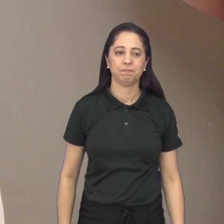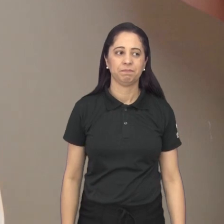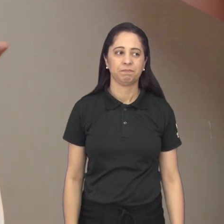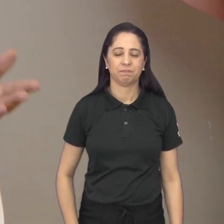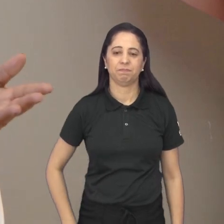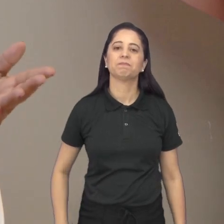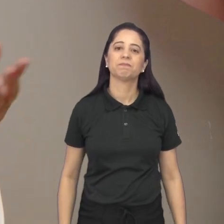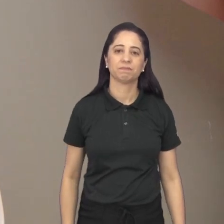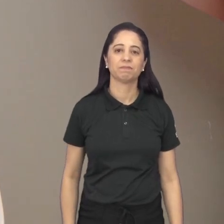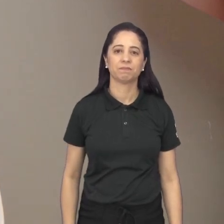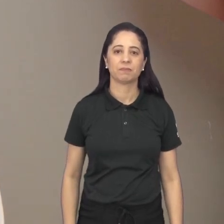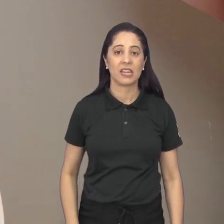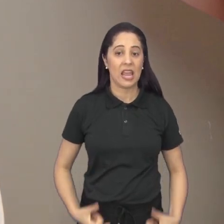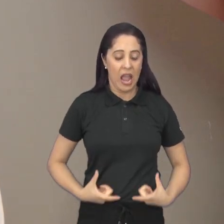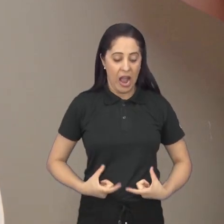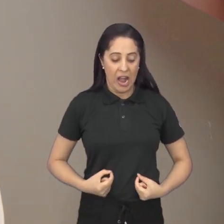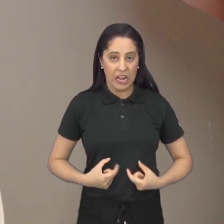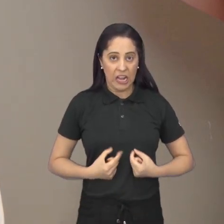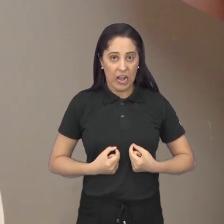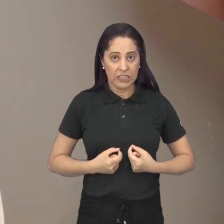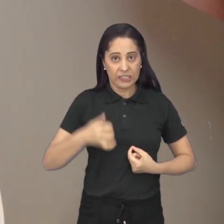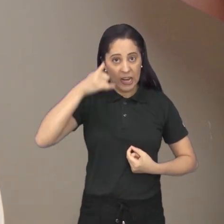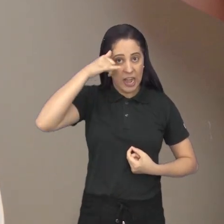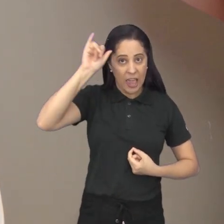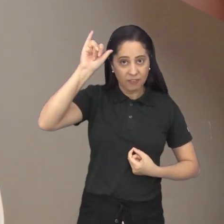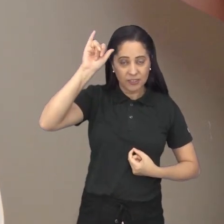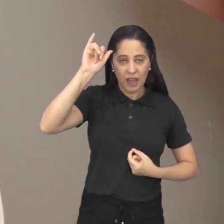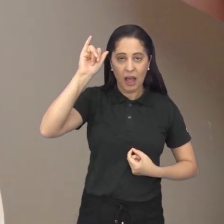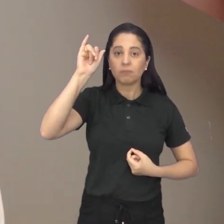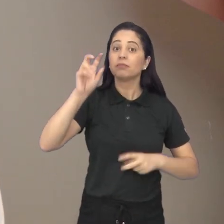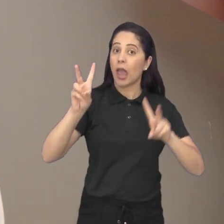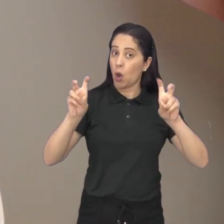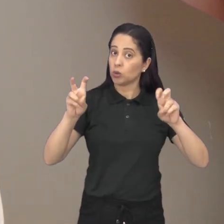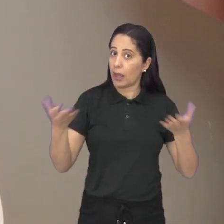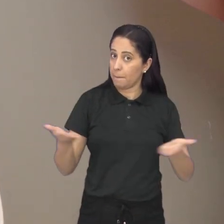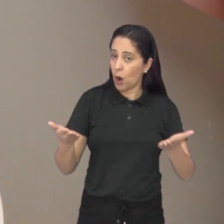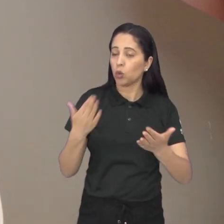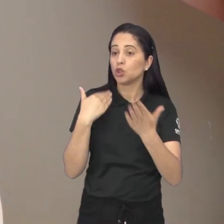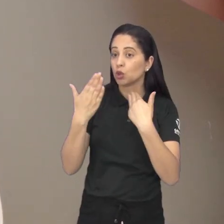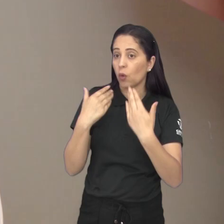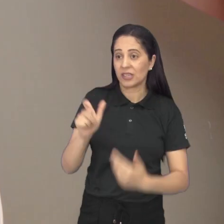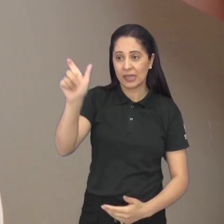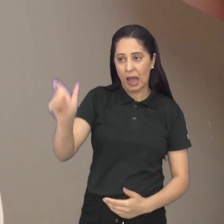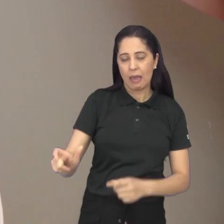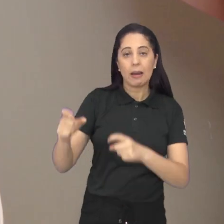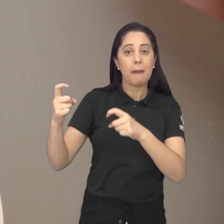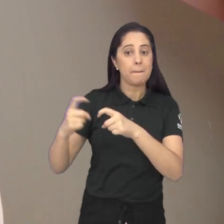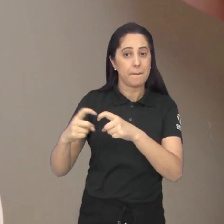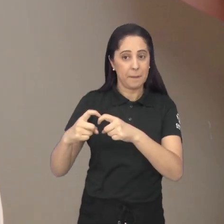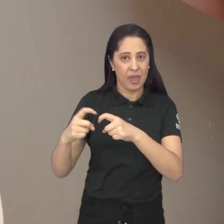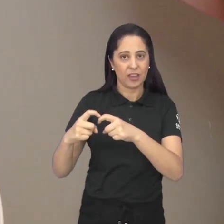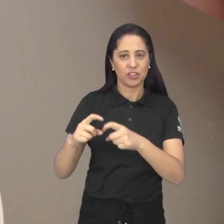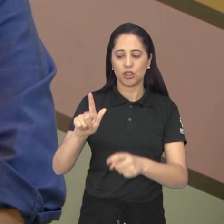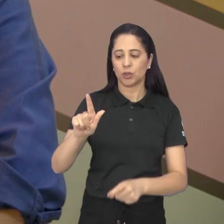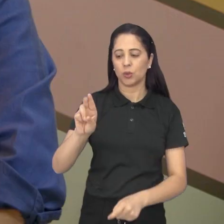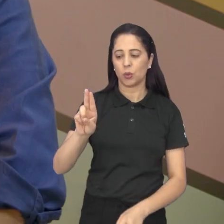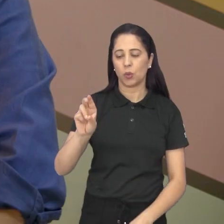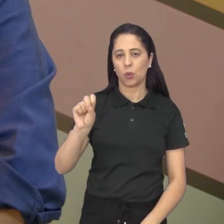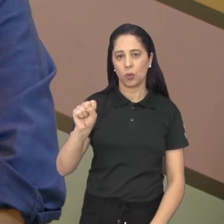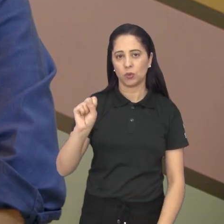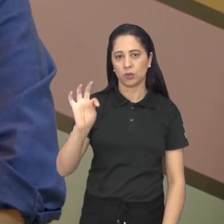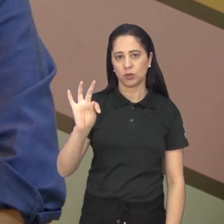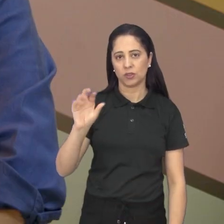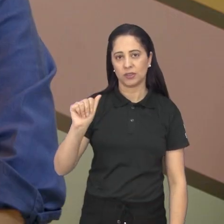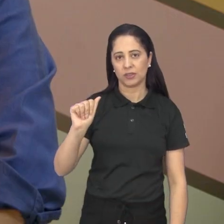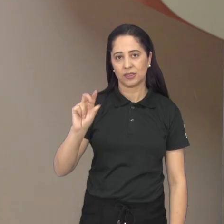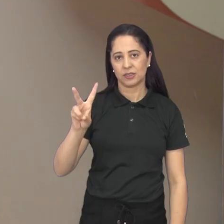todos. Prevenção do câncer de intestino é o tema do programa de hoje, com o cirurgião do aparelho digestivo,